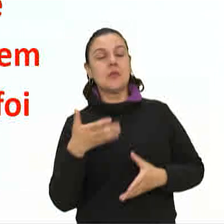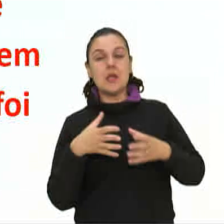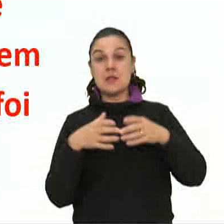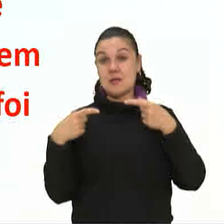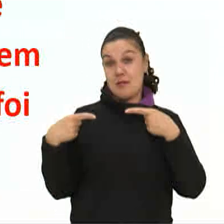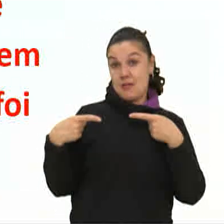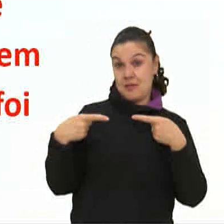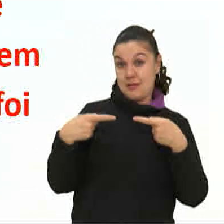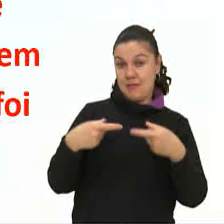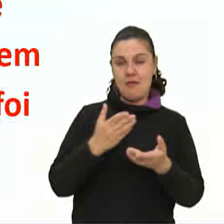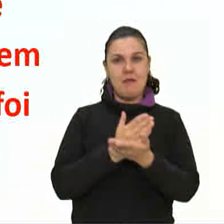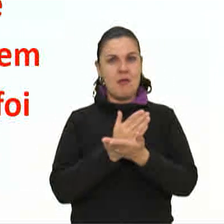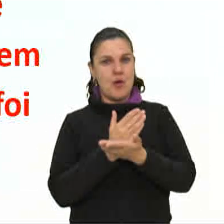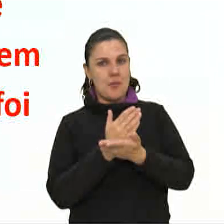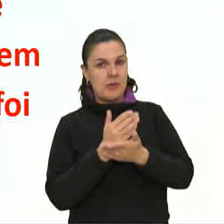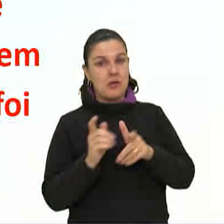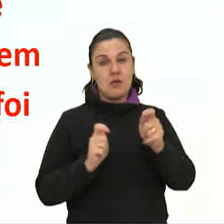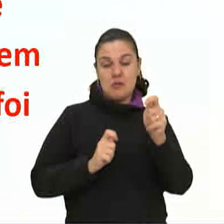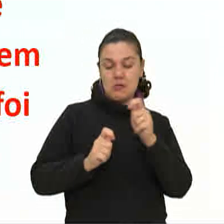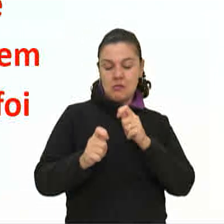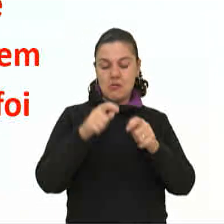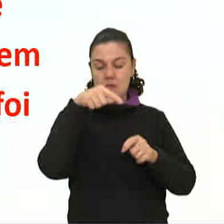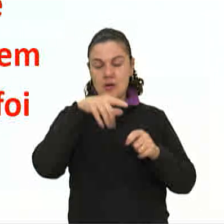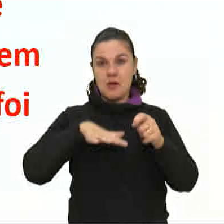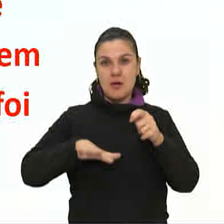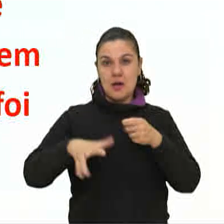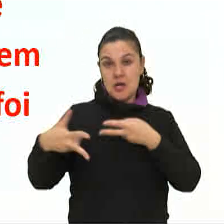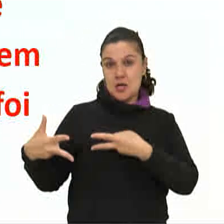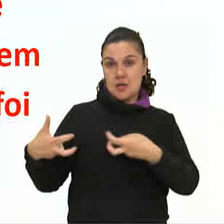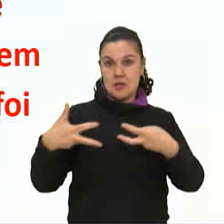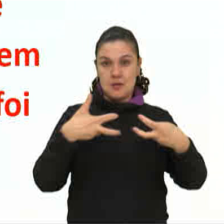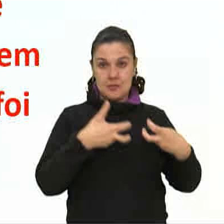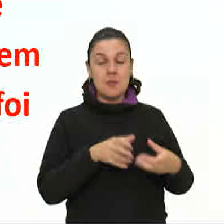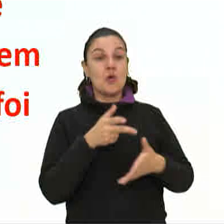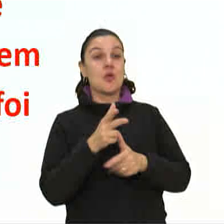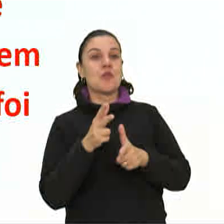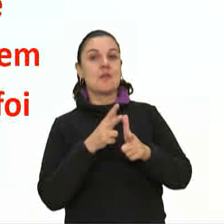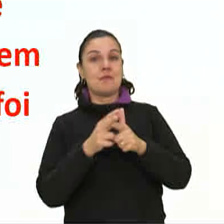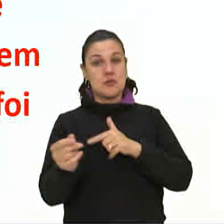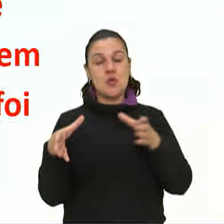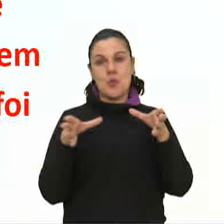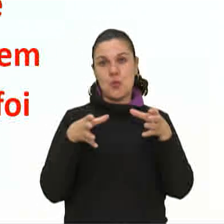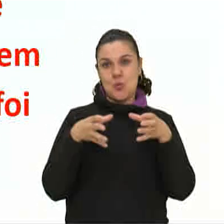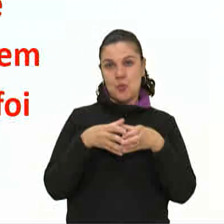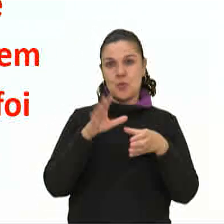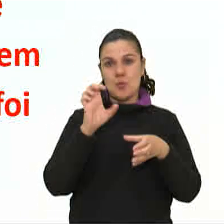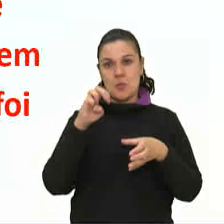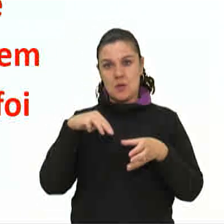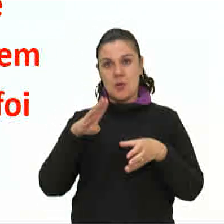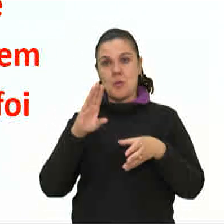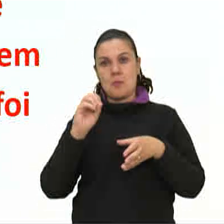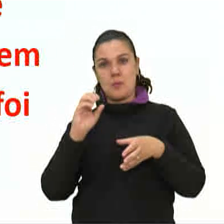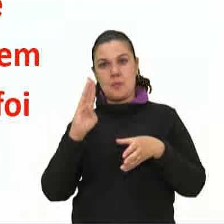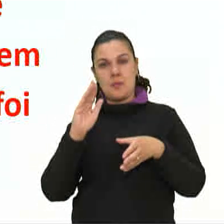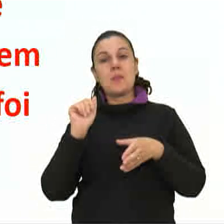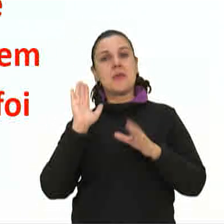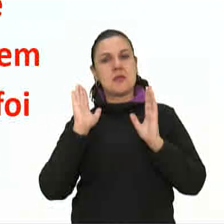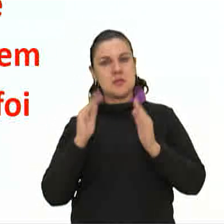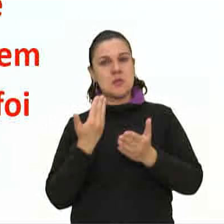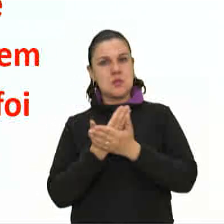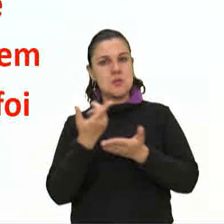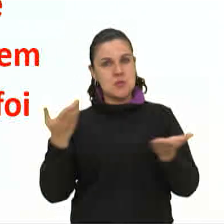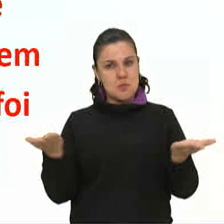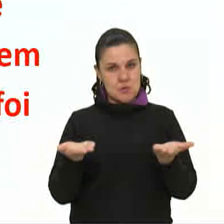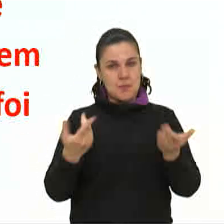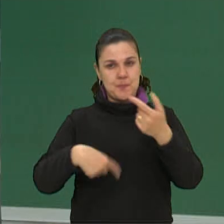foi pelo controle da região mineradora. O conflito terminou com a vitória dos emboabas. Tranquilo, você já estudou isso. E na